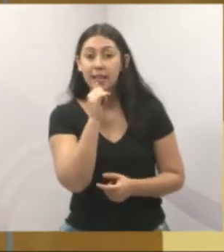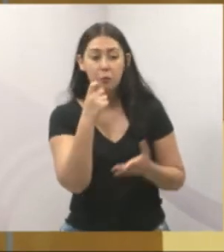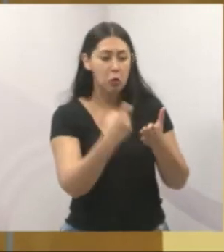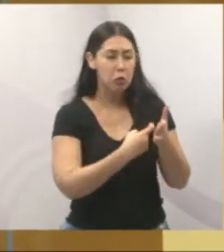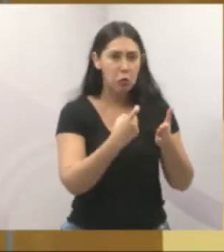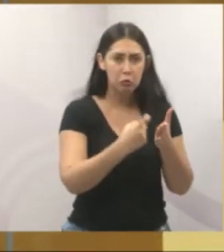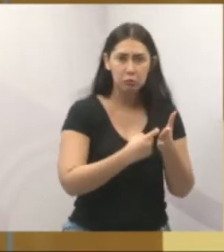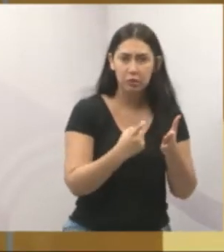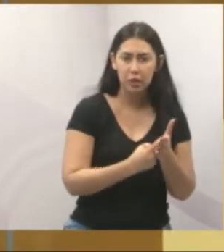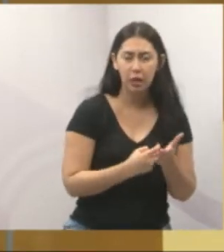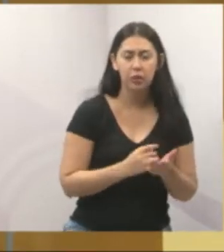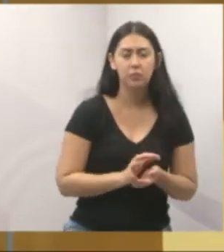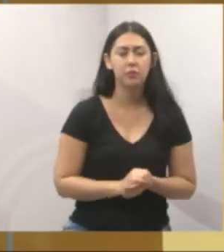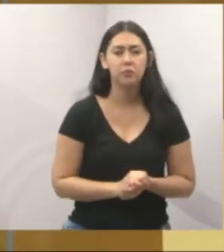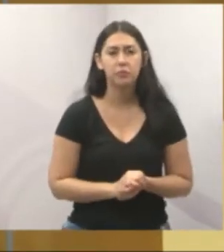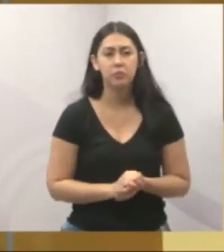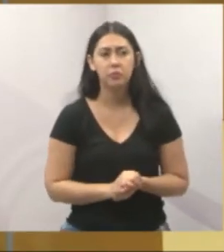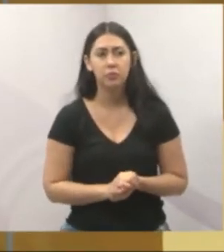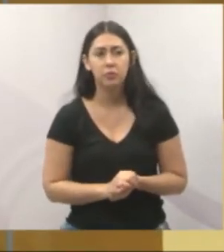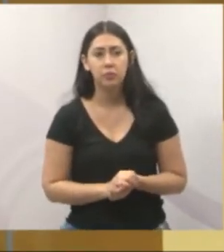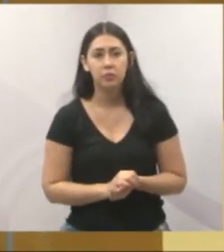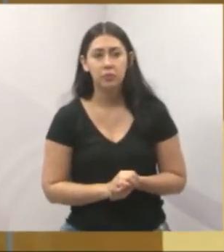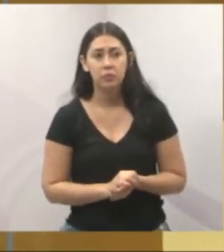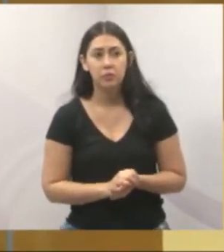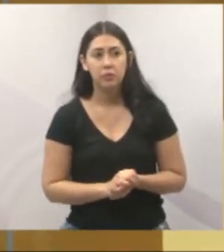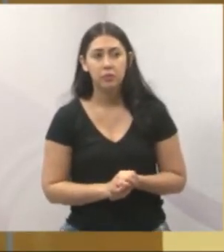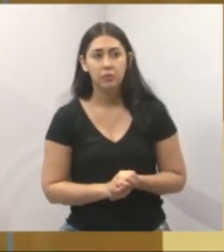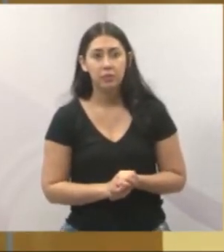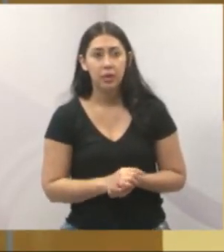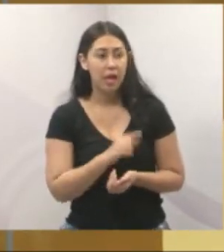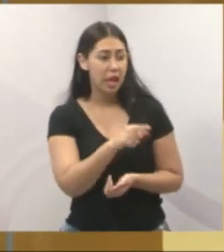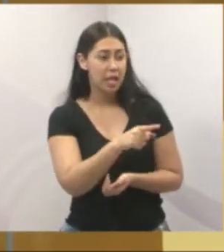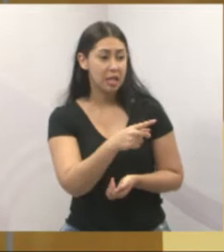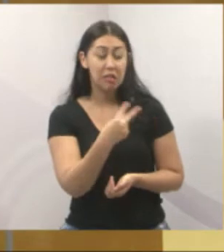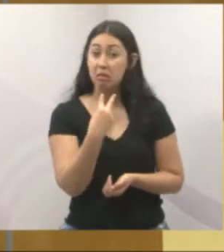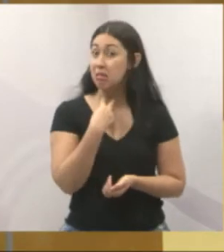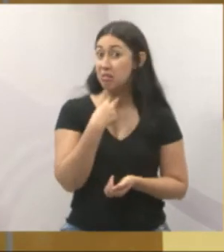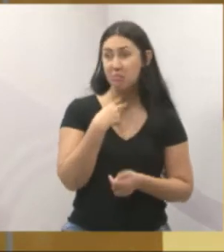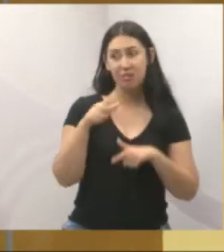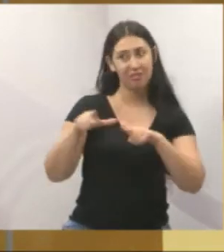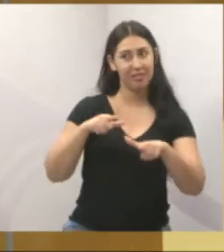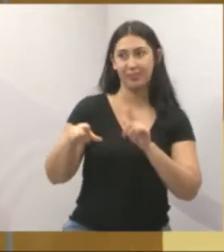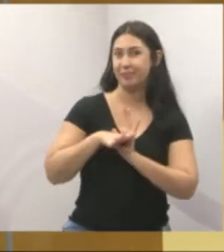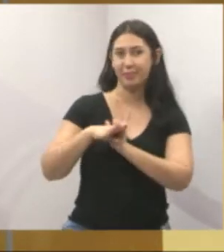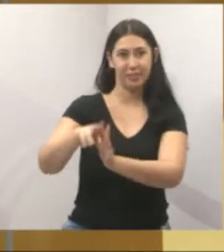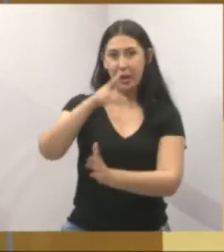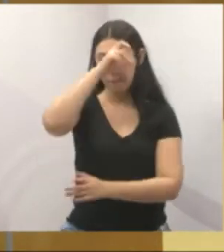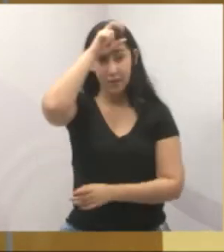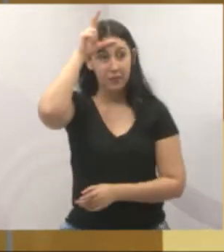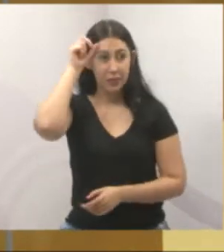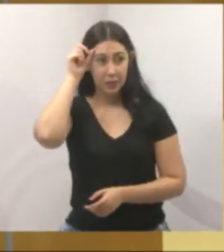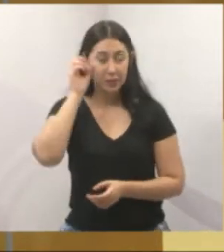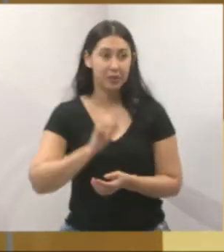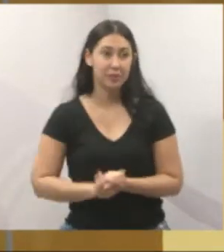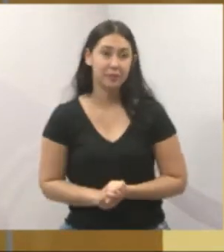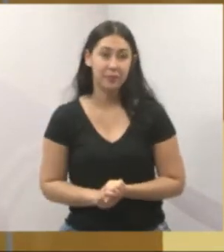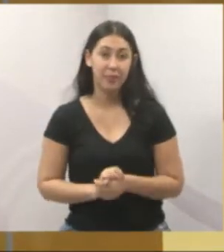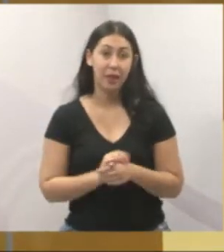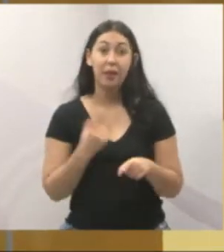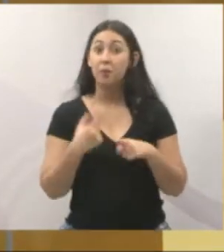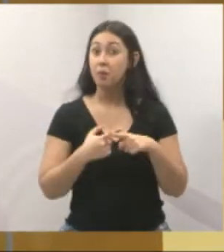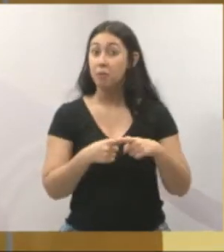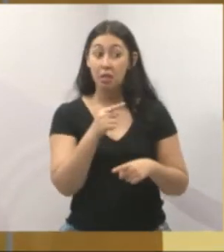quiseram dar ao ato administrativo. Eles não poderiam fornecer um serviço para a prefeitura? Que aquela ambulância, aquela